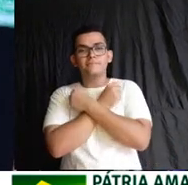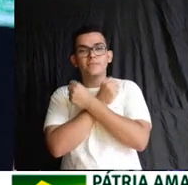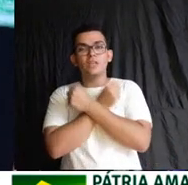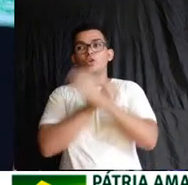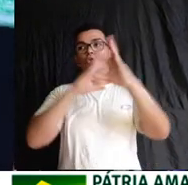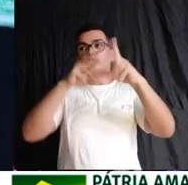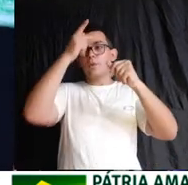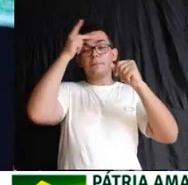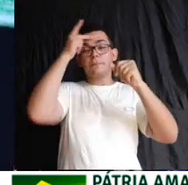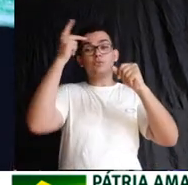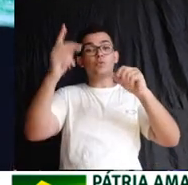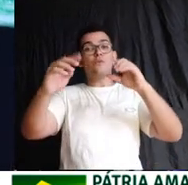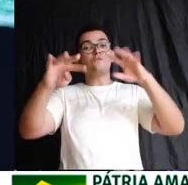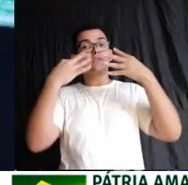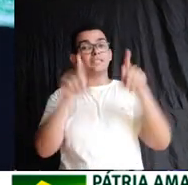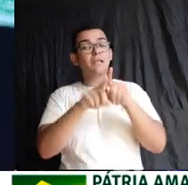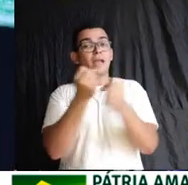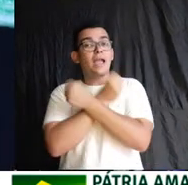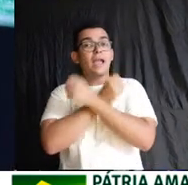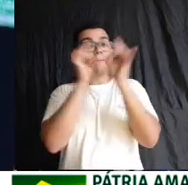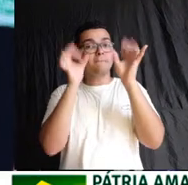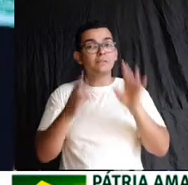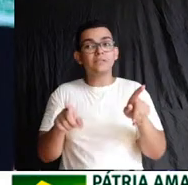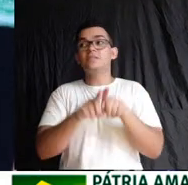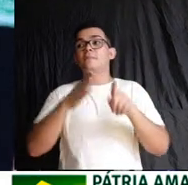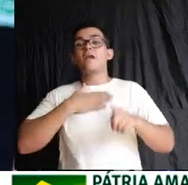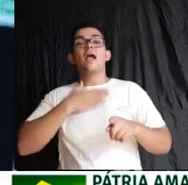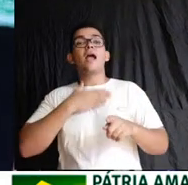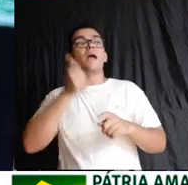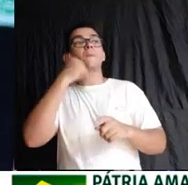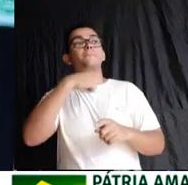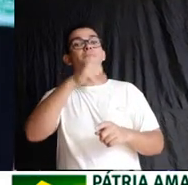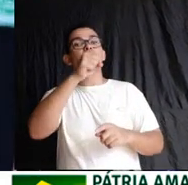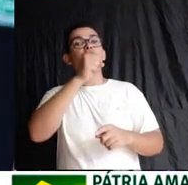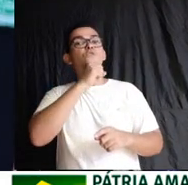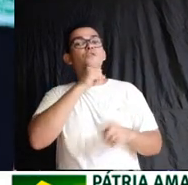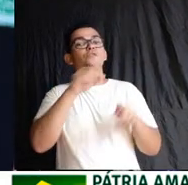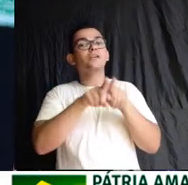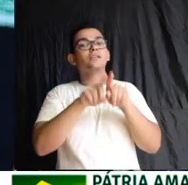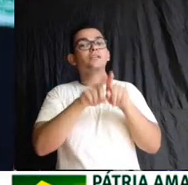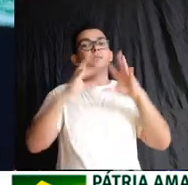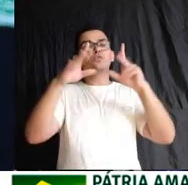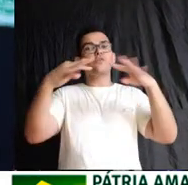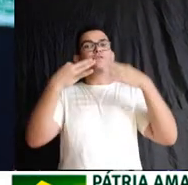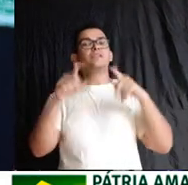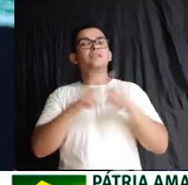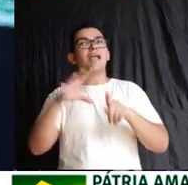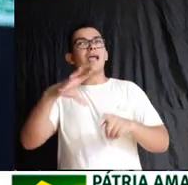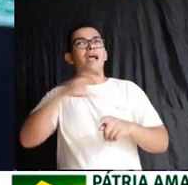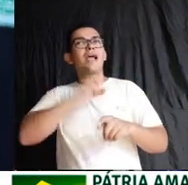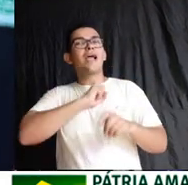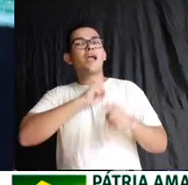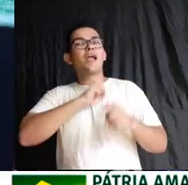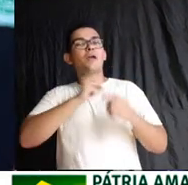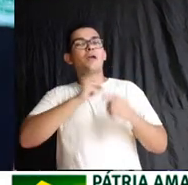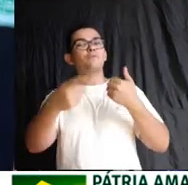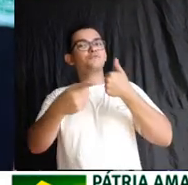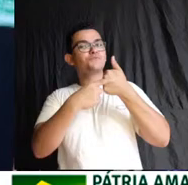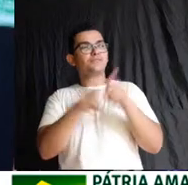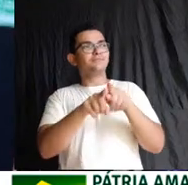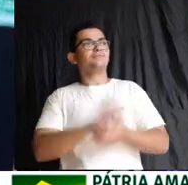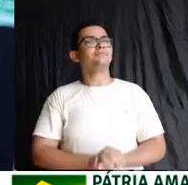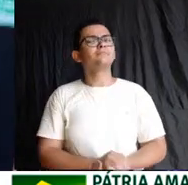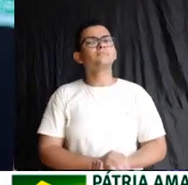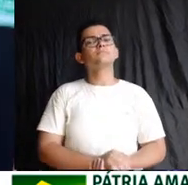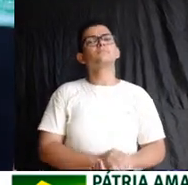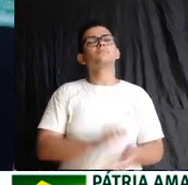quero mandar um abraço especial para eles. Minha avó, estão todo mundo ligadinho aqui, estão assistindo, curtindo muito, graças a Deus. Aqui é só você, em Ji-Paraná,